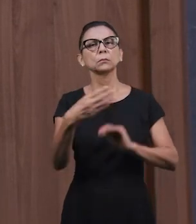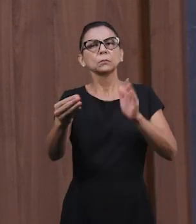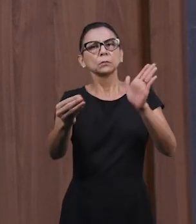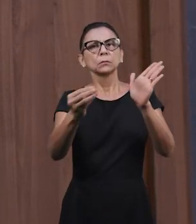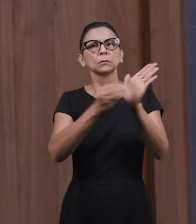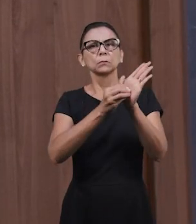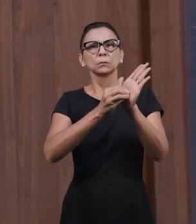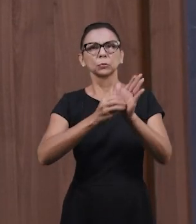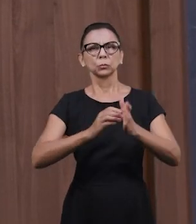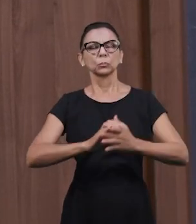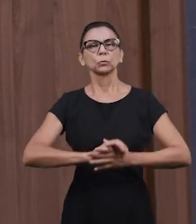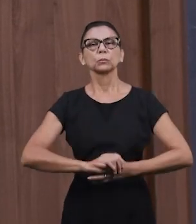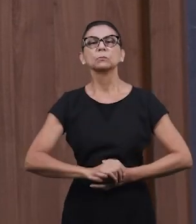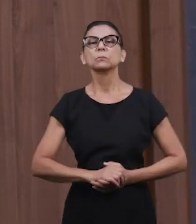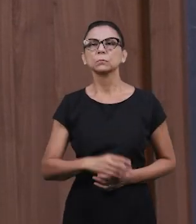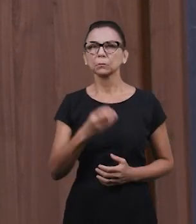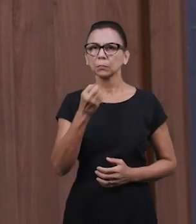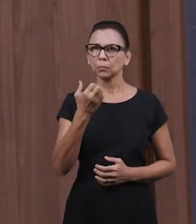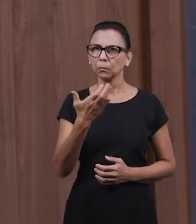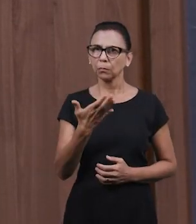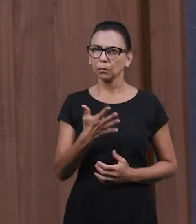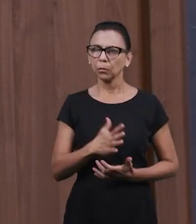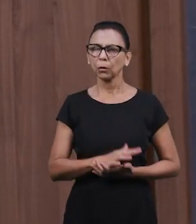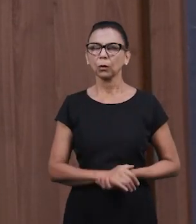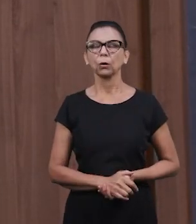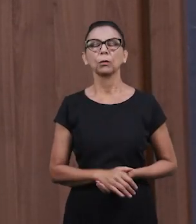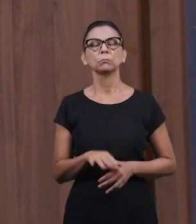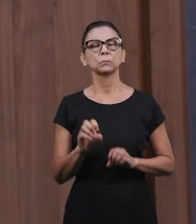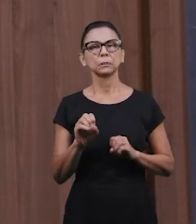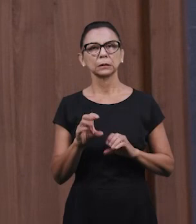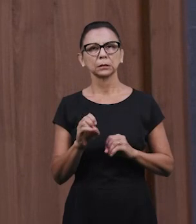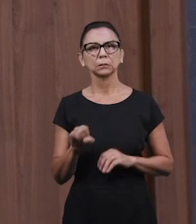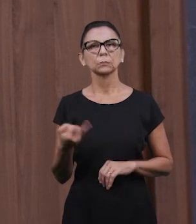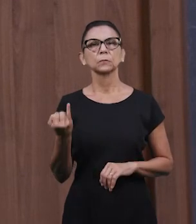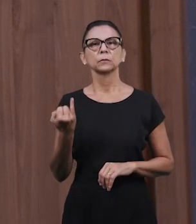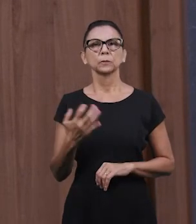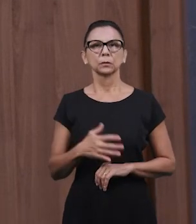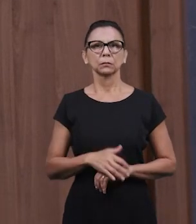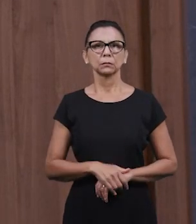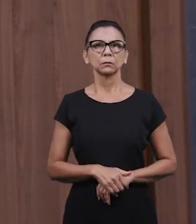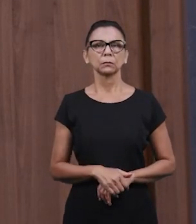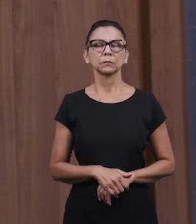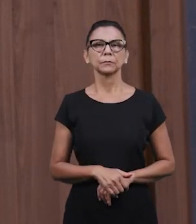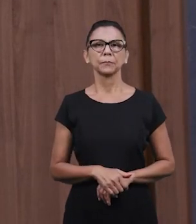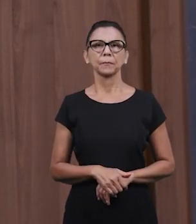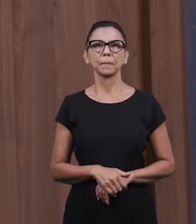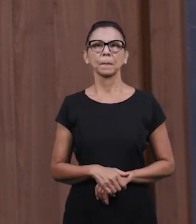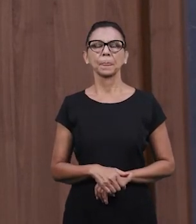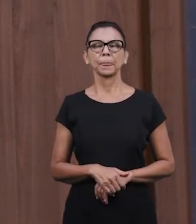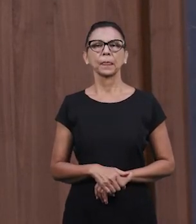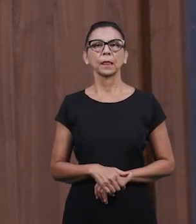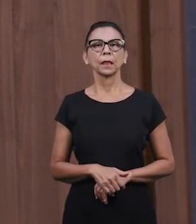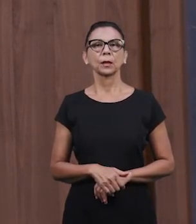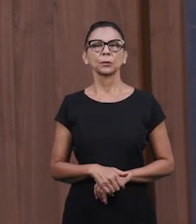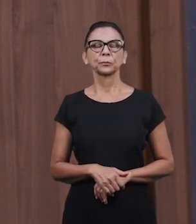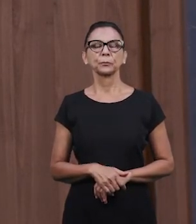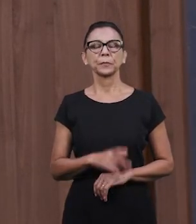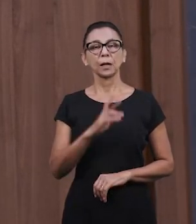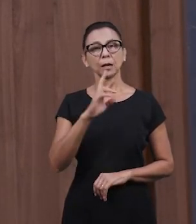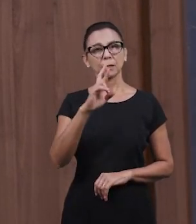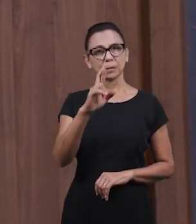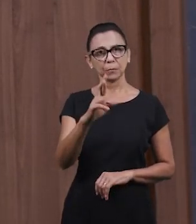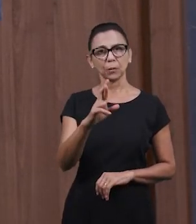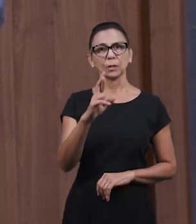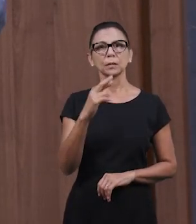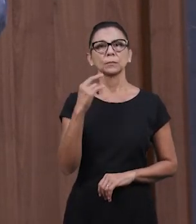resposta muito completa e com um conteúdo de ensino bem proveitoso na sua resposta a essa